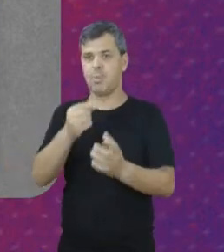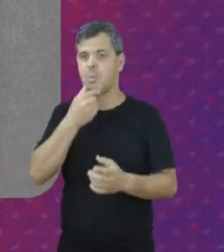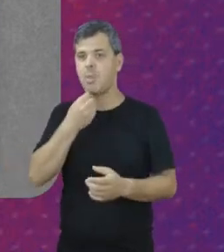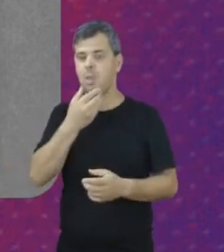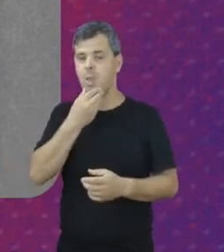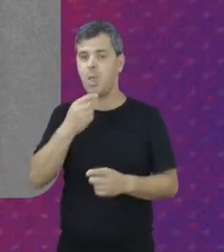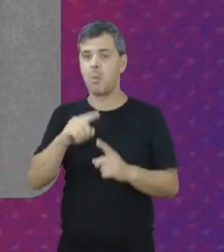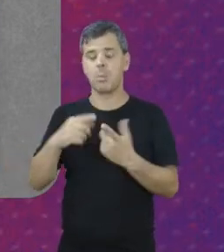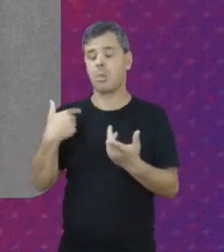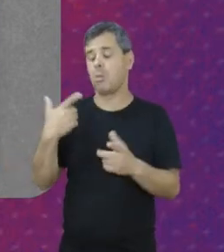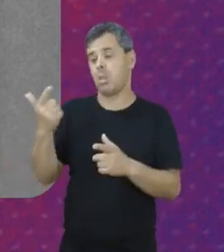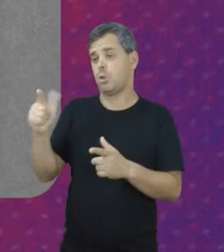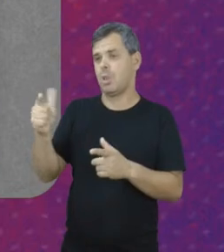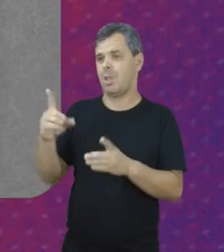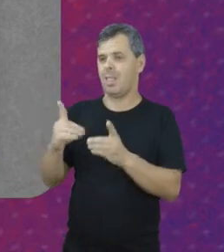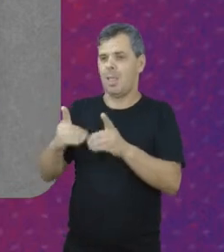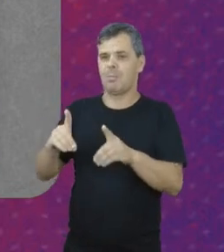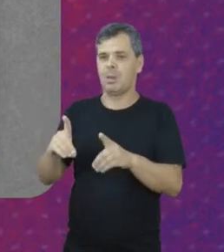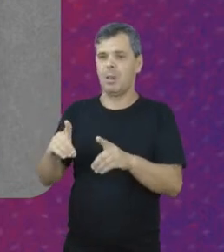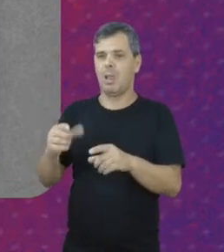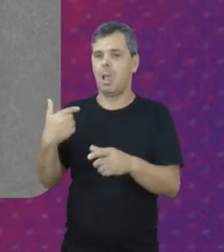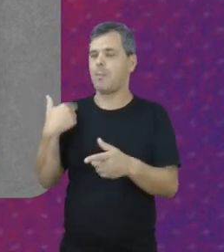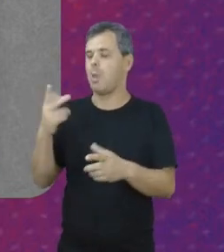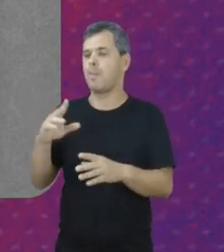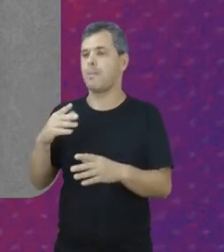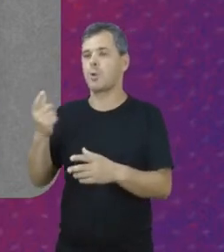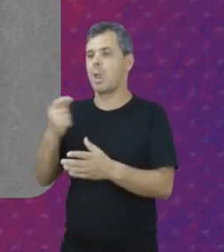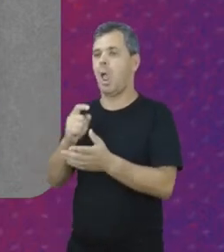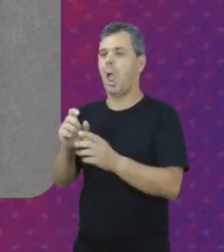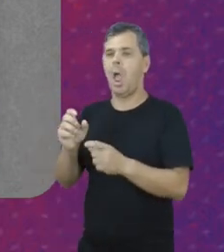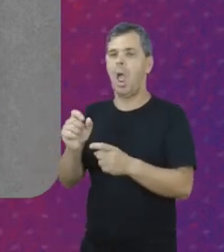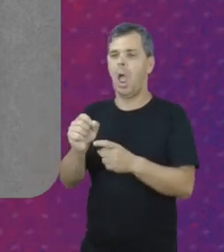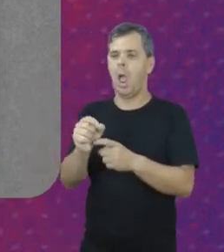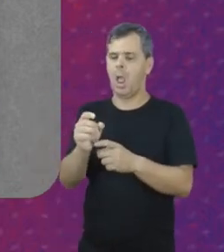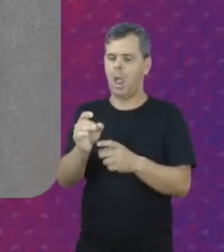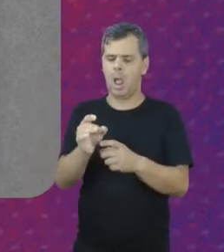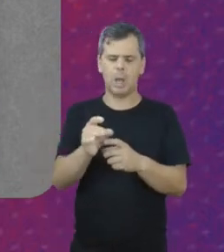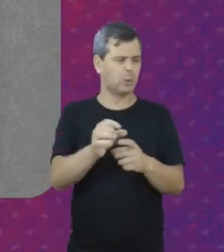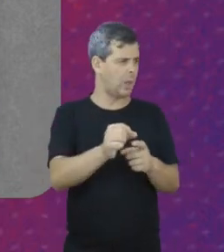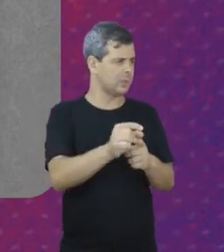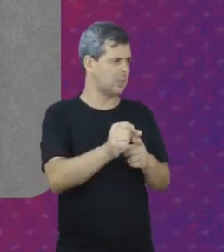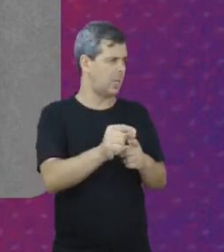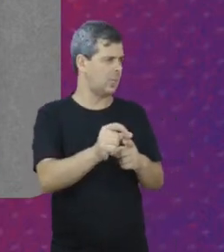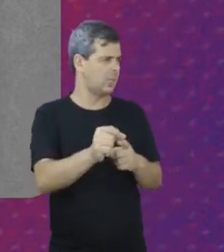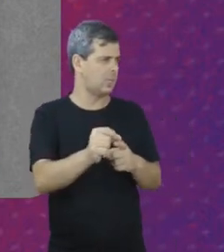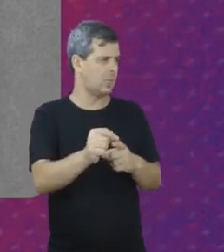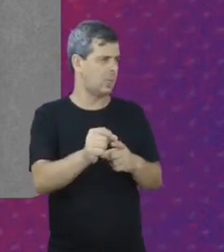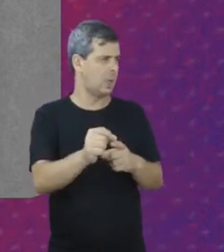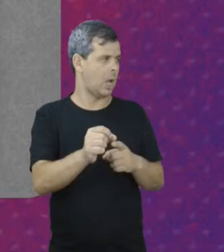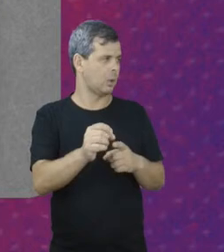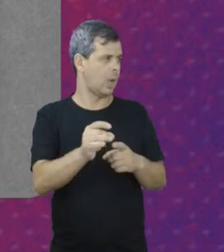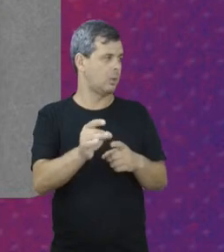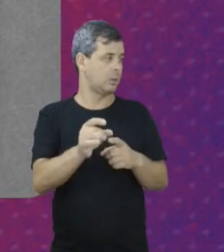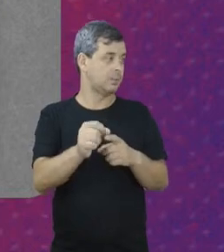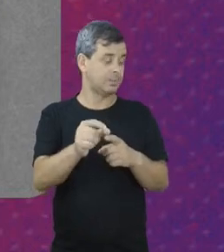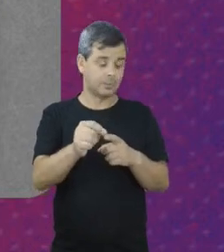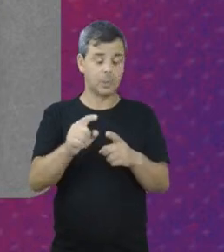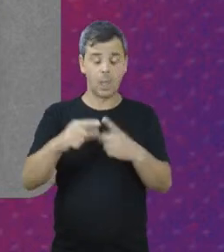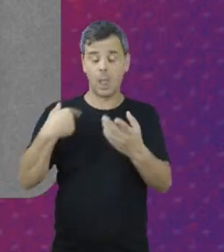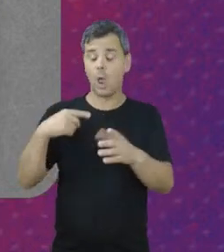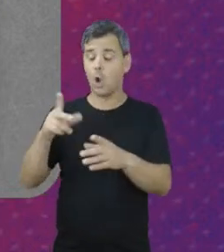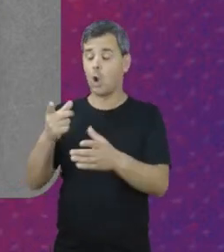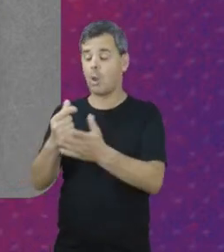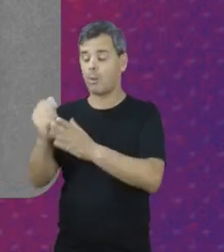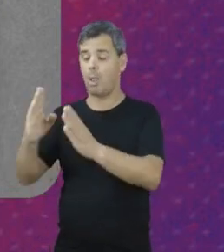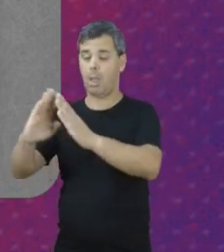tinha divórcio na época, ela não podia sequer alugar uma casa para morar com seus filhos. Então, ela perdia tudo, perdia a guarda dos filhos, perdia o